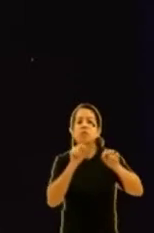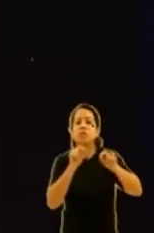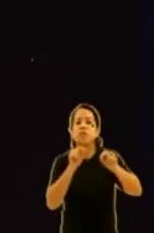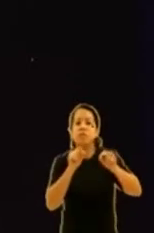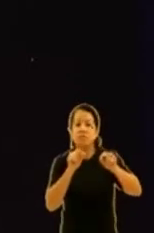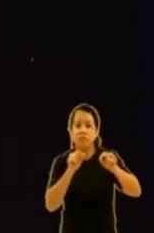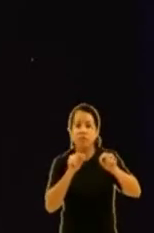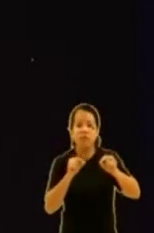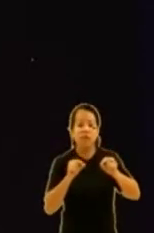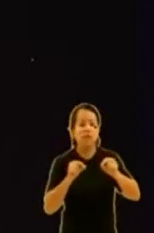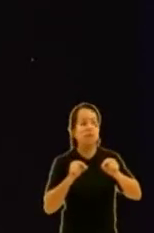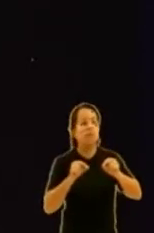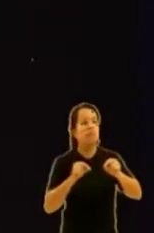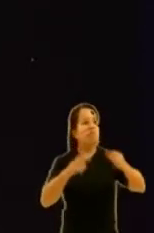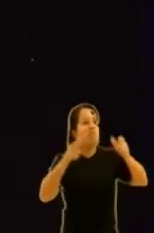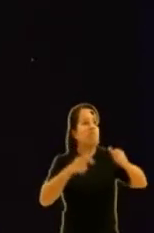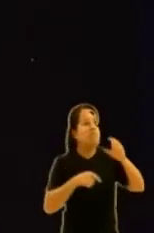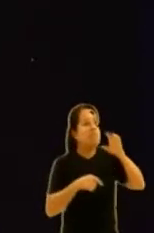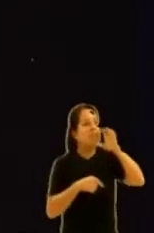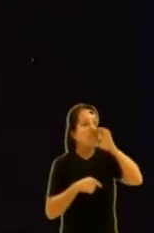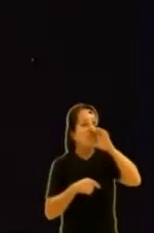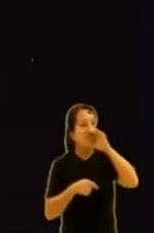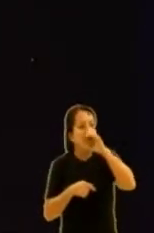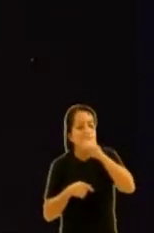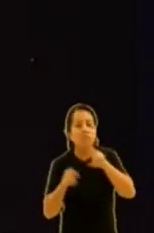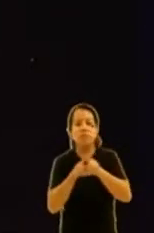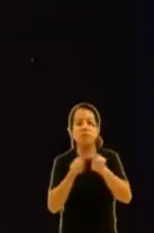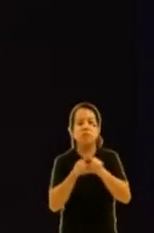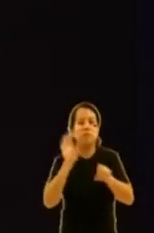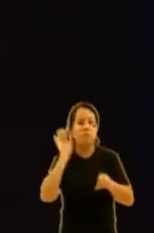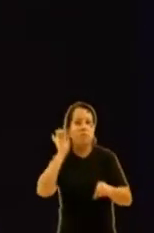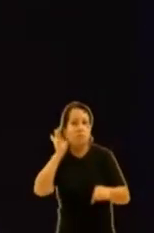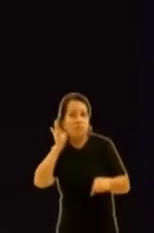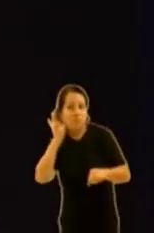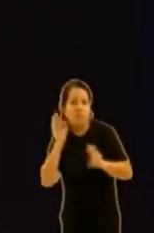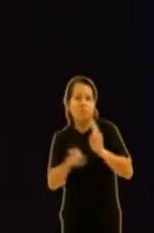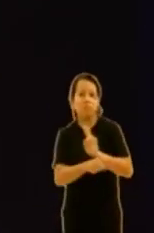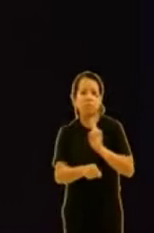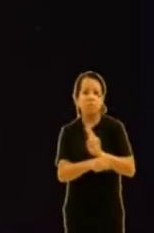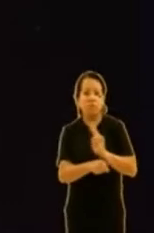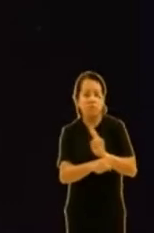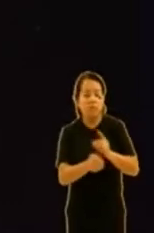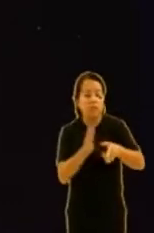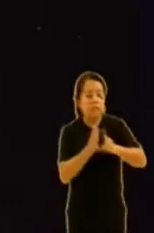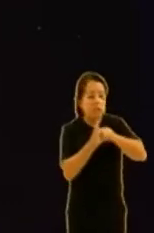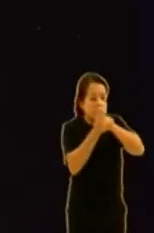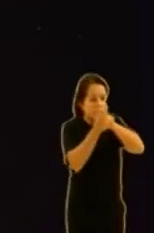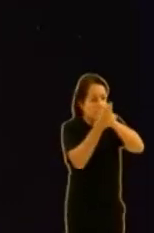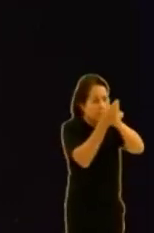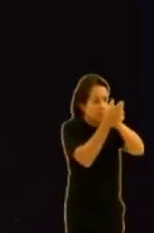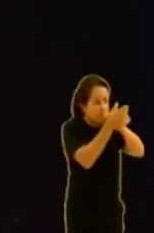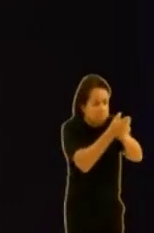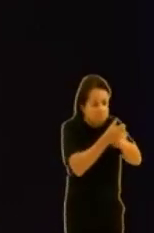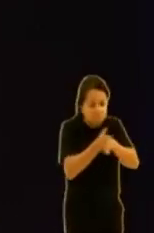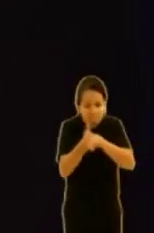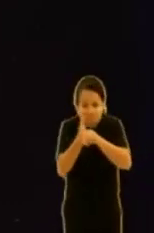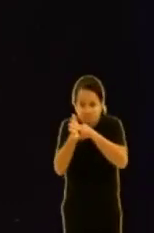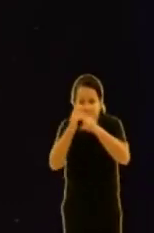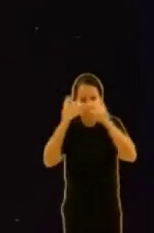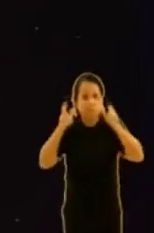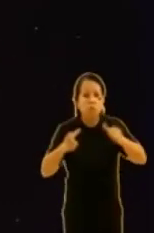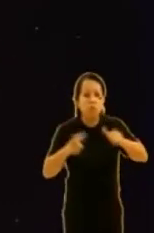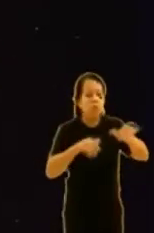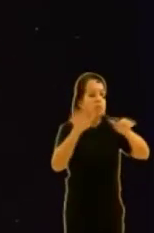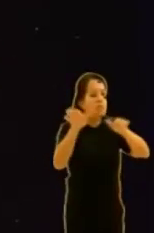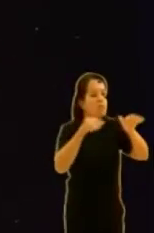de conforto térmico, quanto de conforto acústico, foram estudadas com profundidade com engenheiros